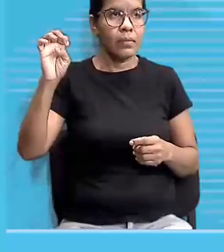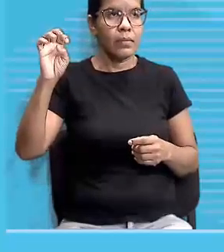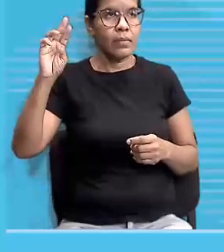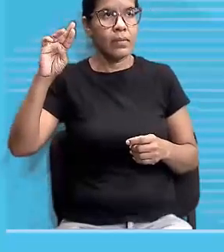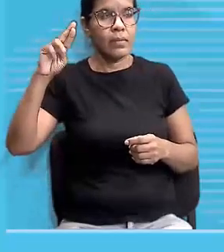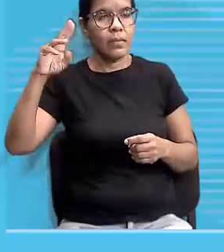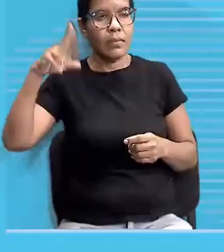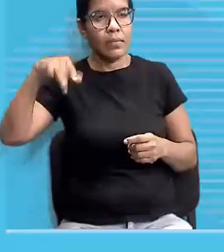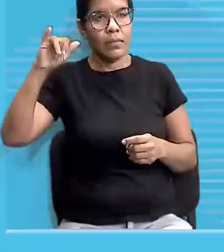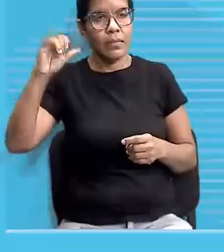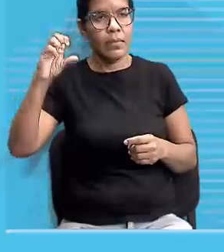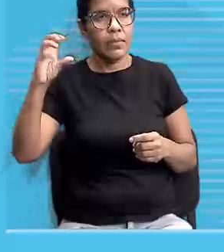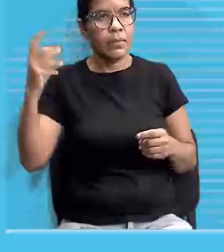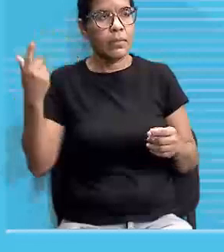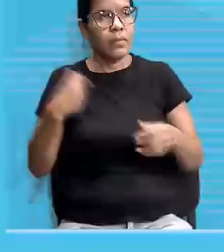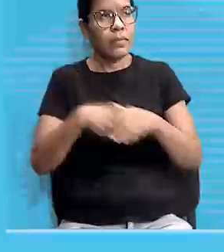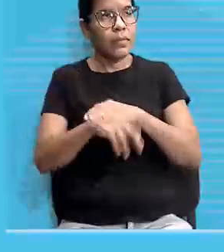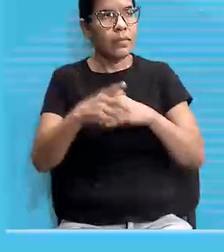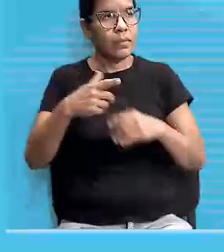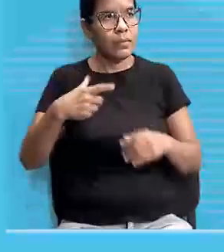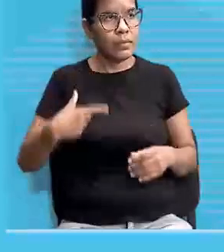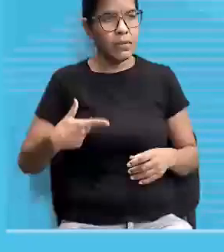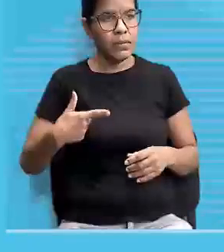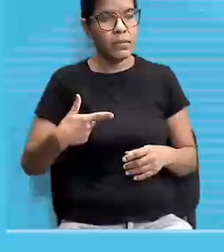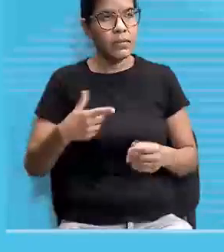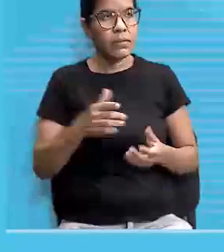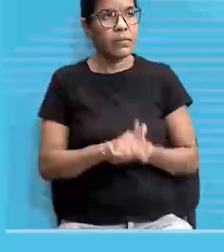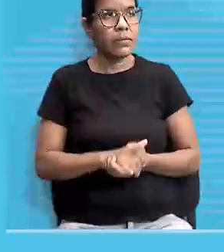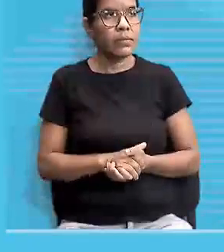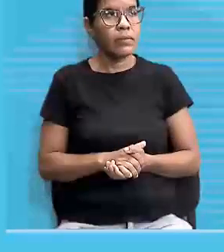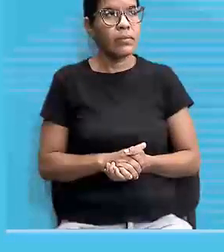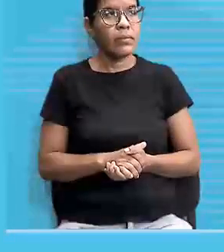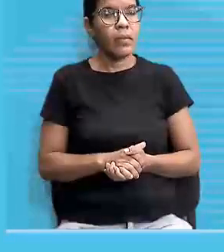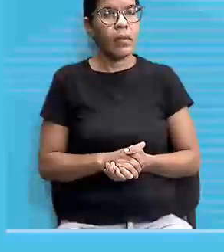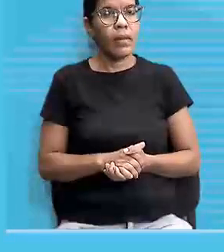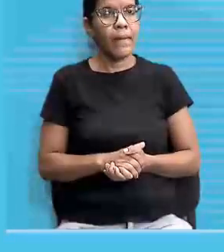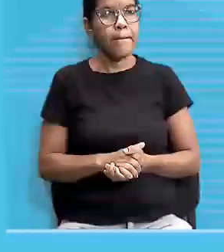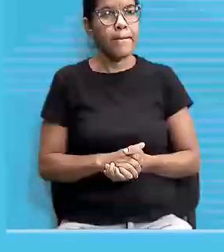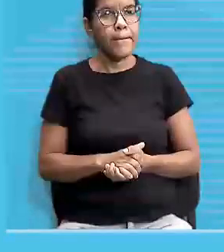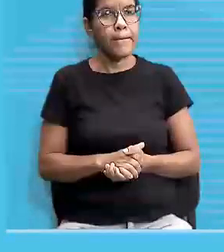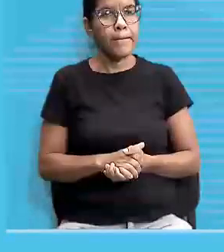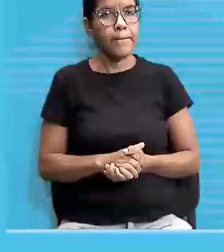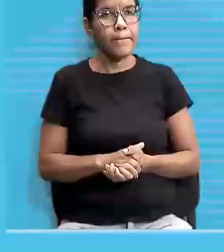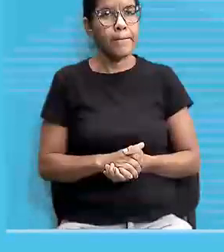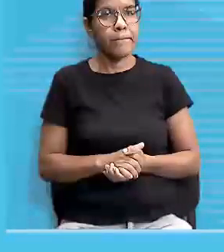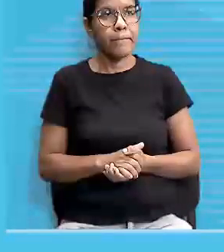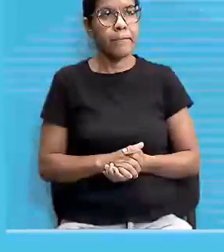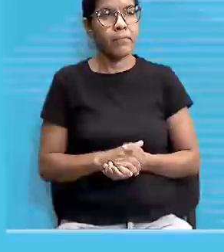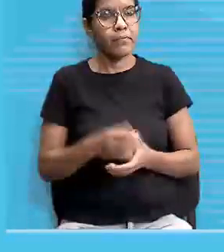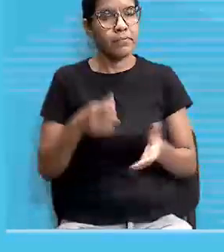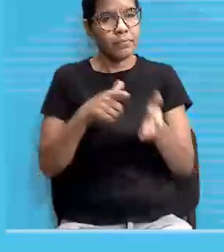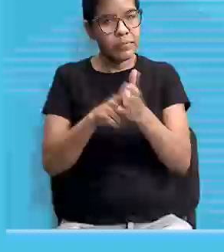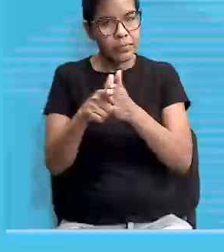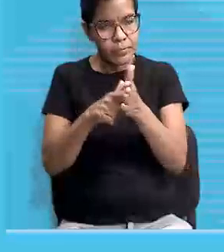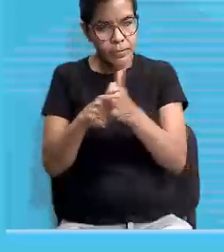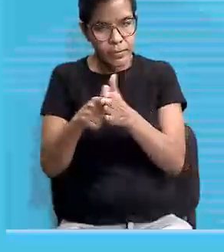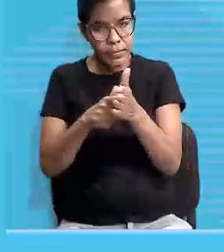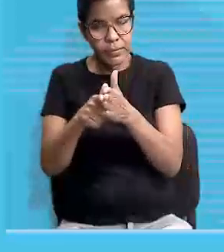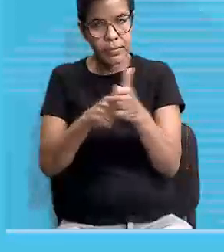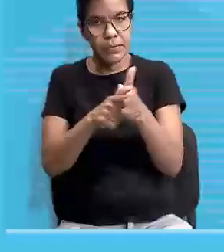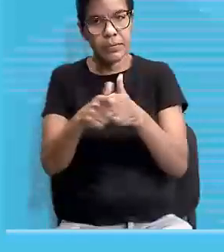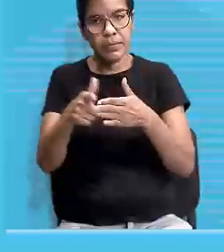Cristãozinho e novamente eu vou pedir para que vocês analisem essa